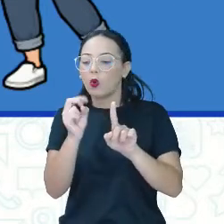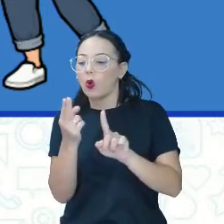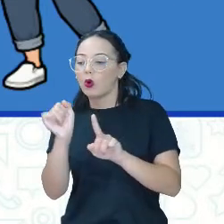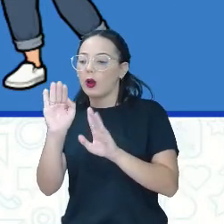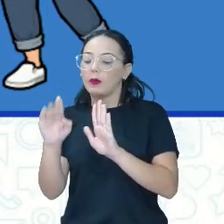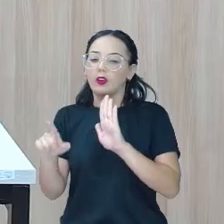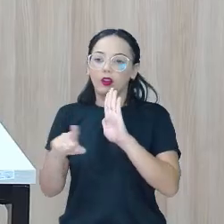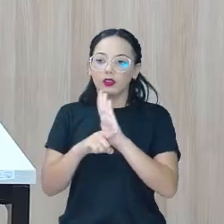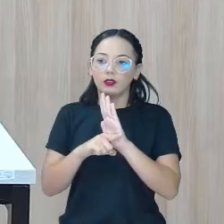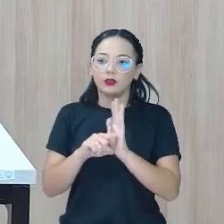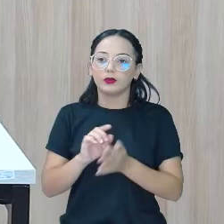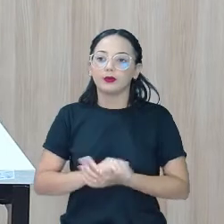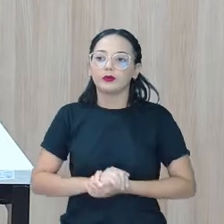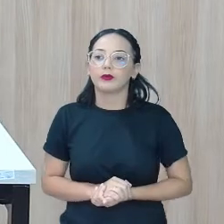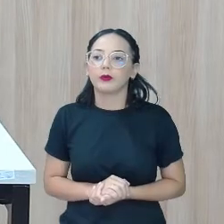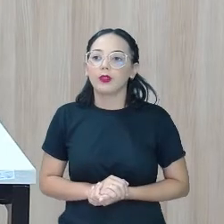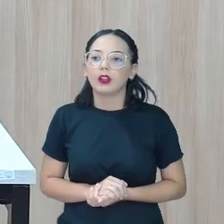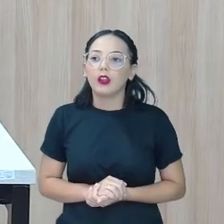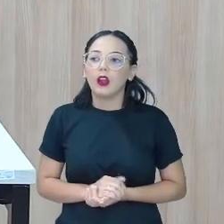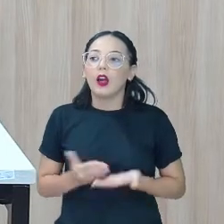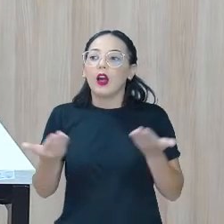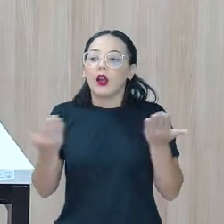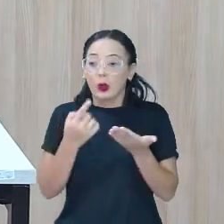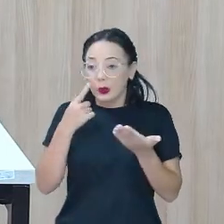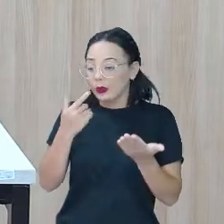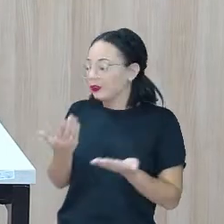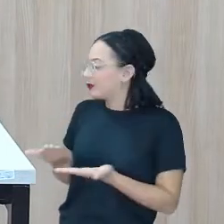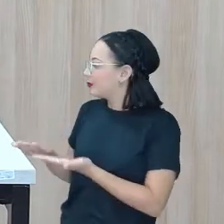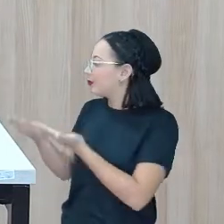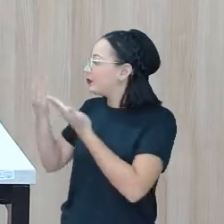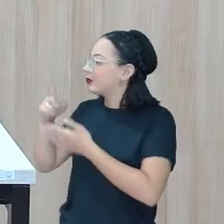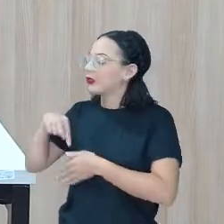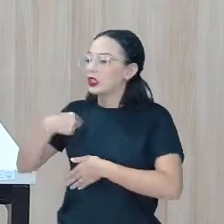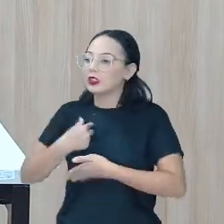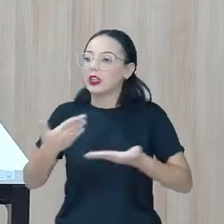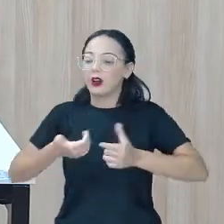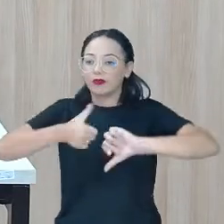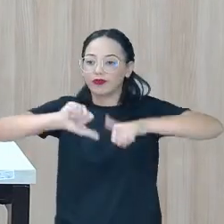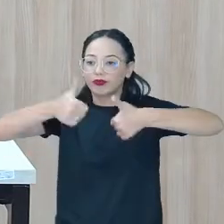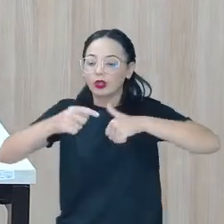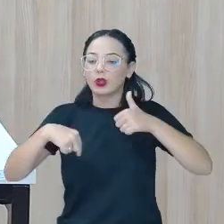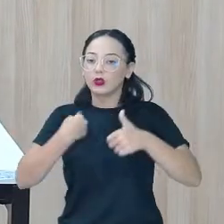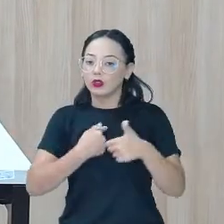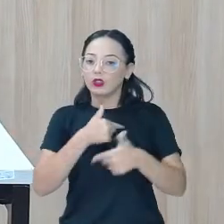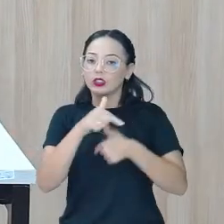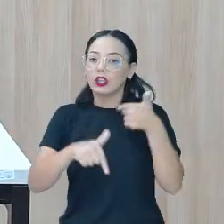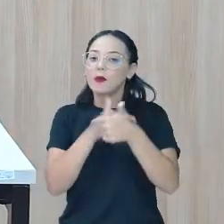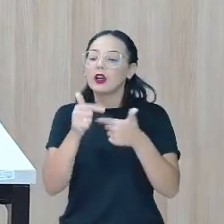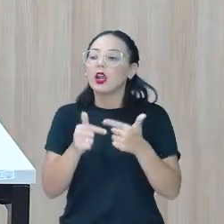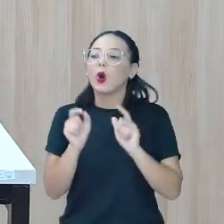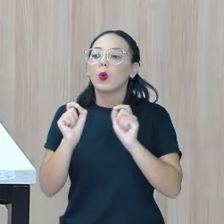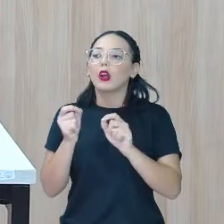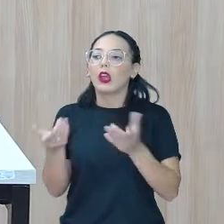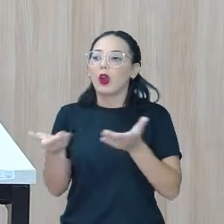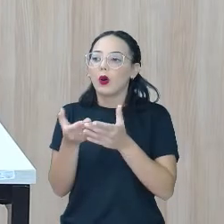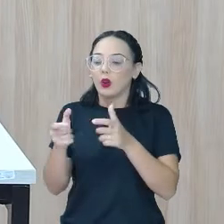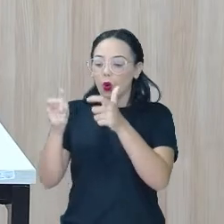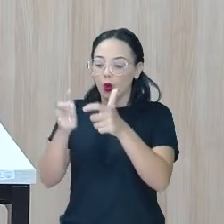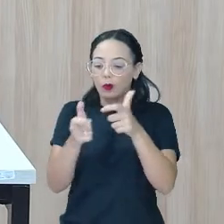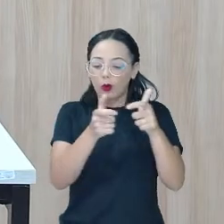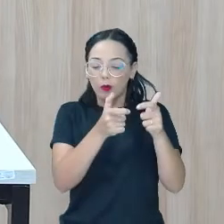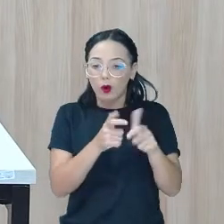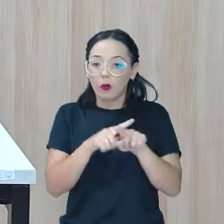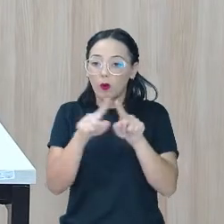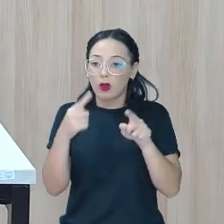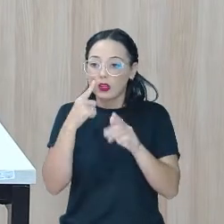negativo. Tem mais um. A gente agora vai fazer uma simulação. A gente agora vai trabalhar aqui com esses recipientes. Mas